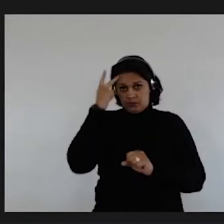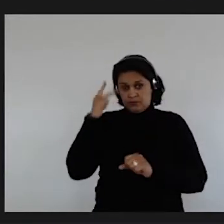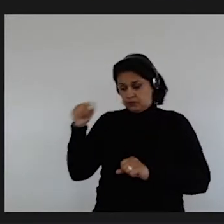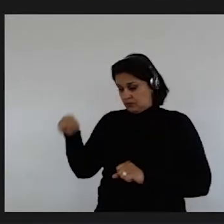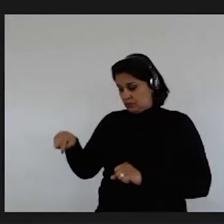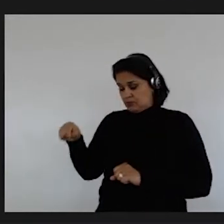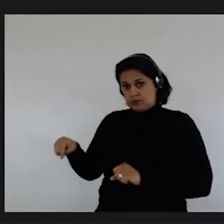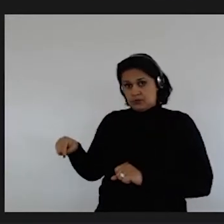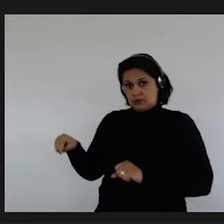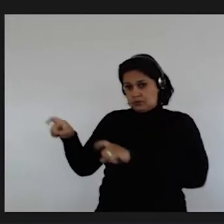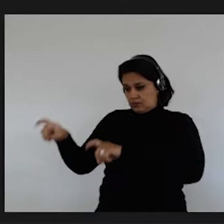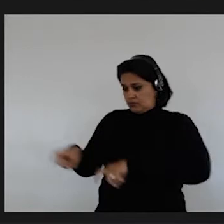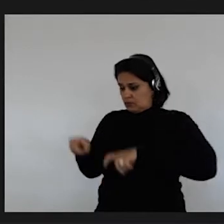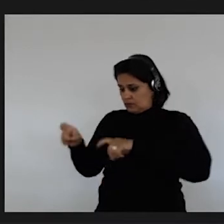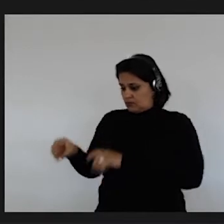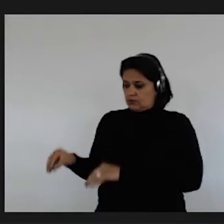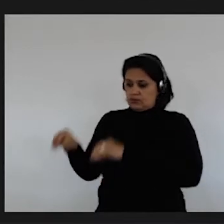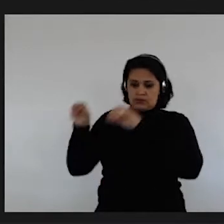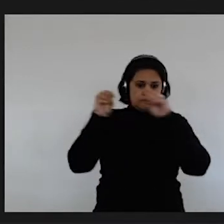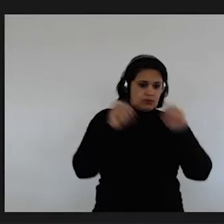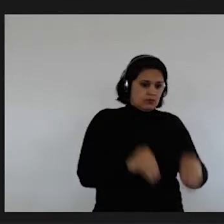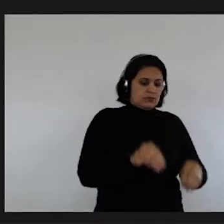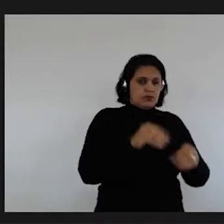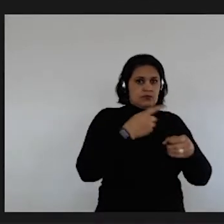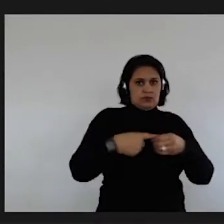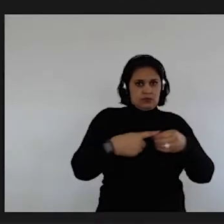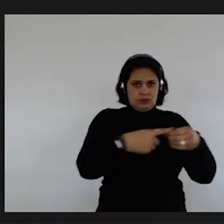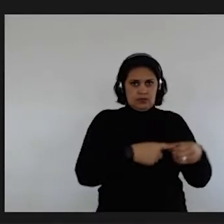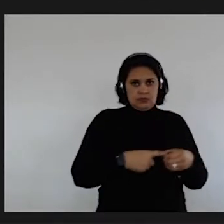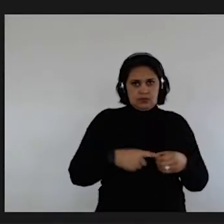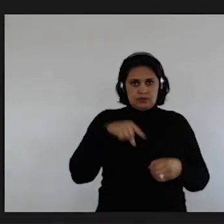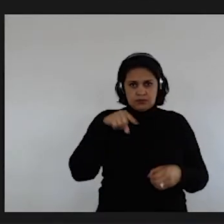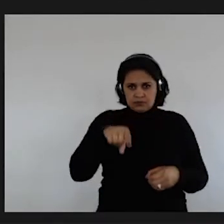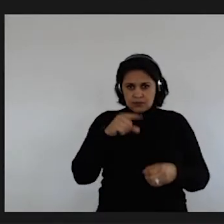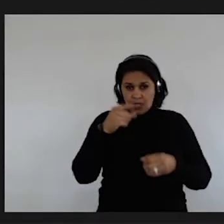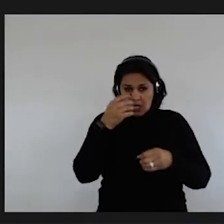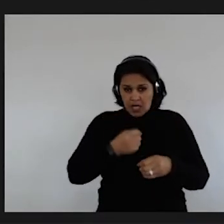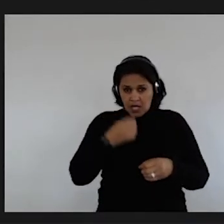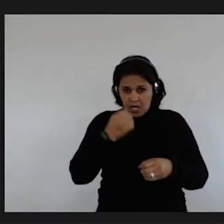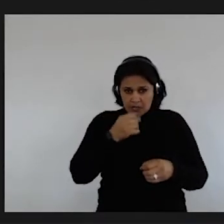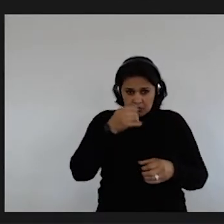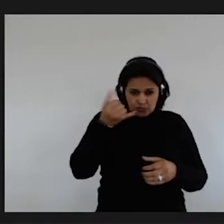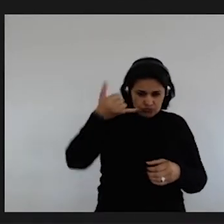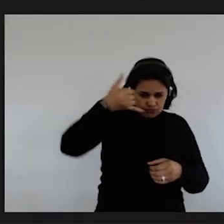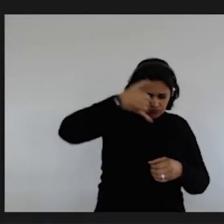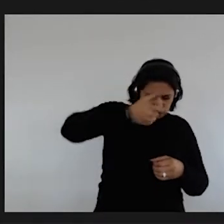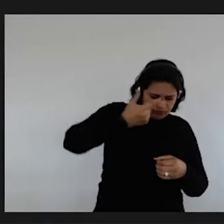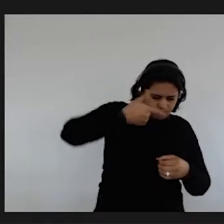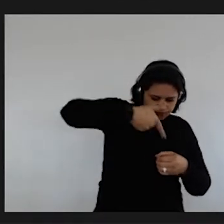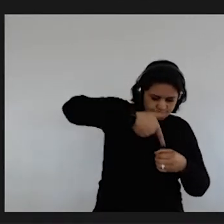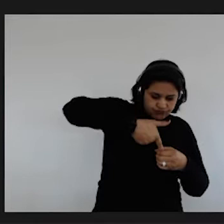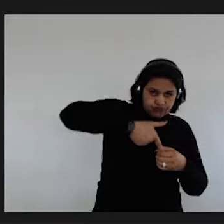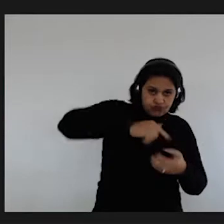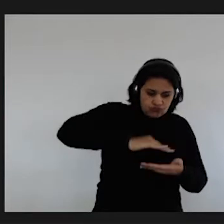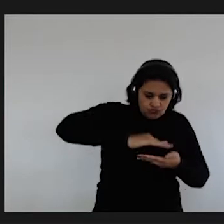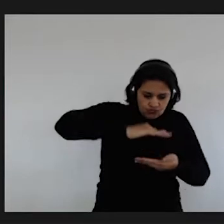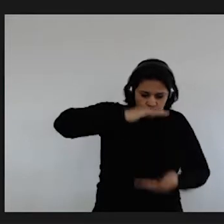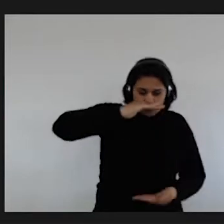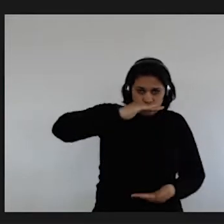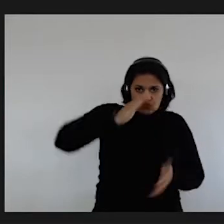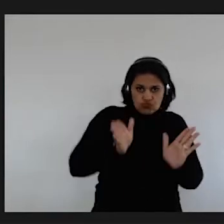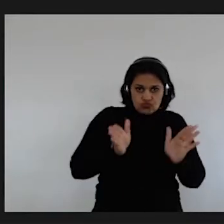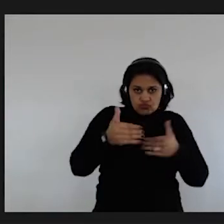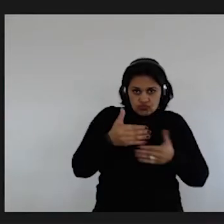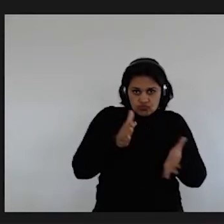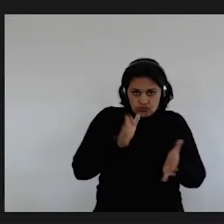mimosa. A vaca continuou no sítio. Leite não dá na caixinha. É por isso que, cada vez mais, menos pessoas devem